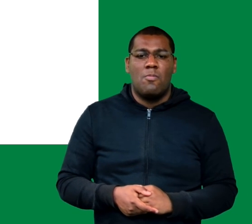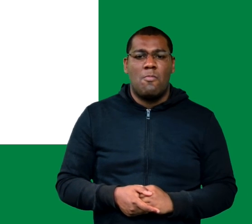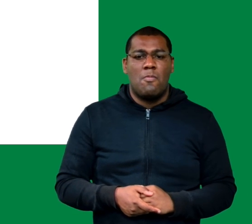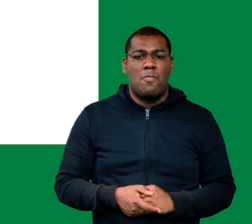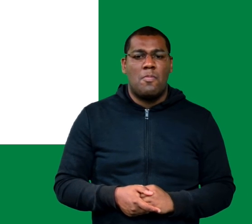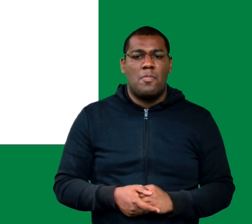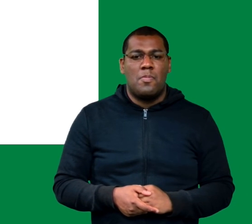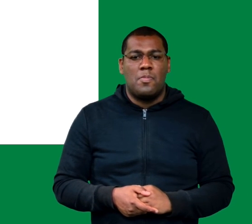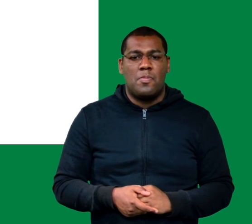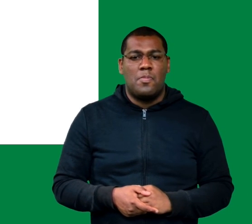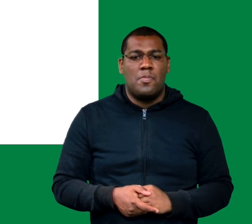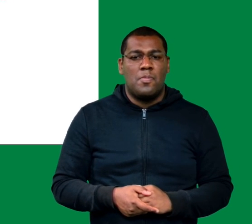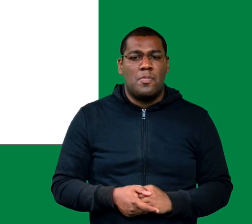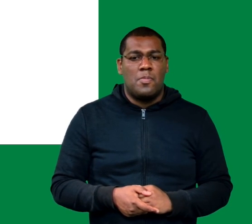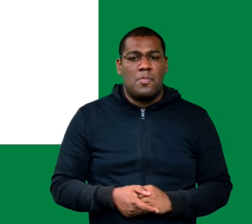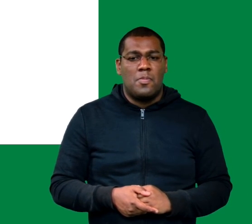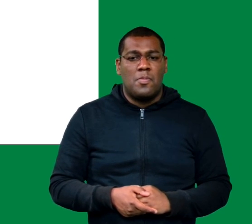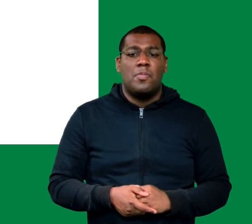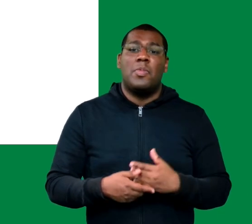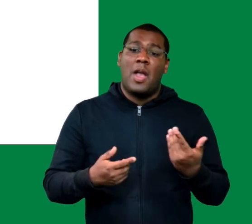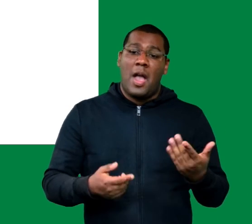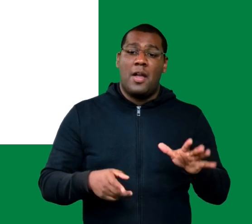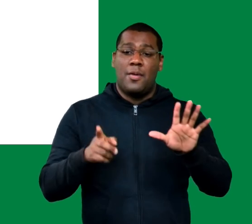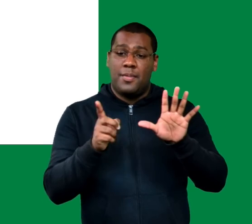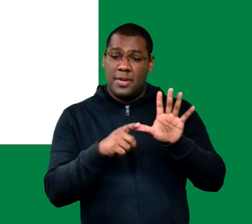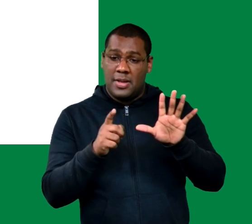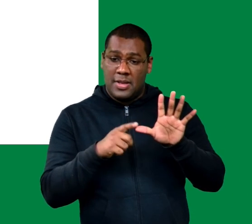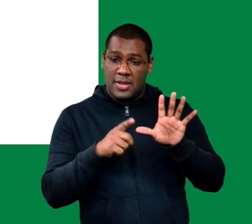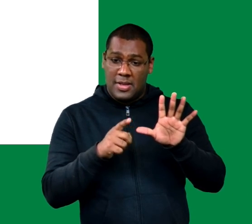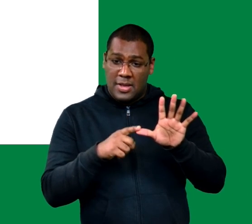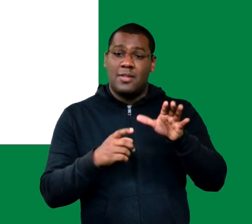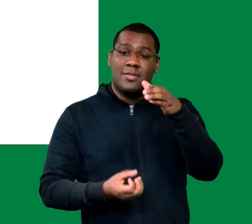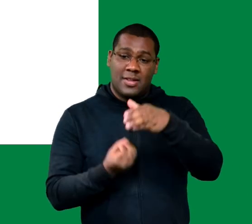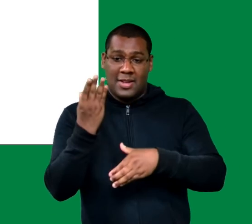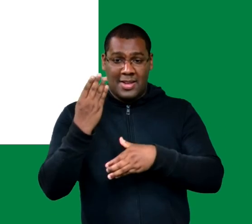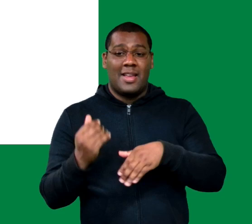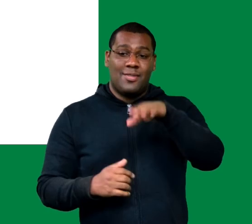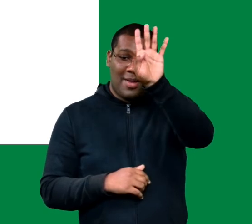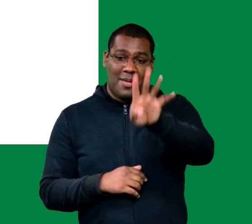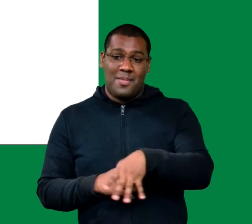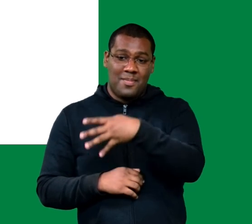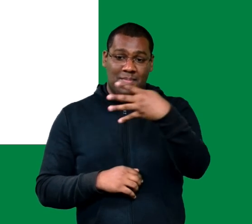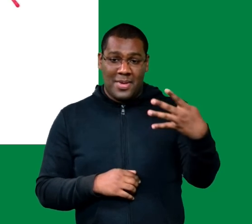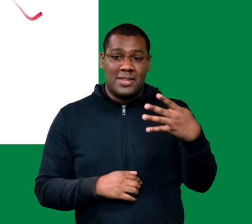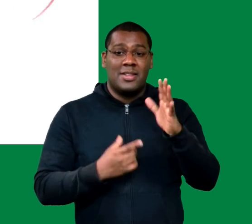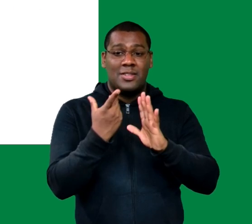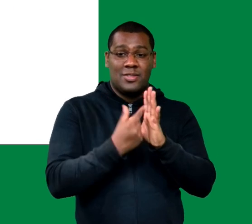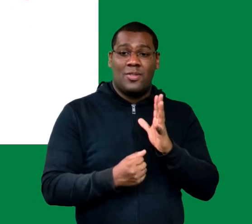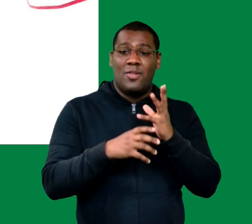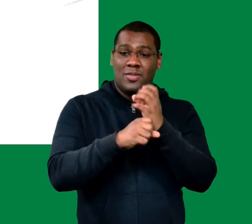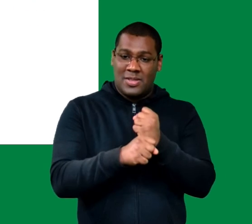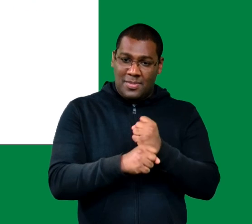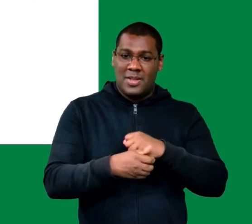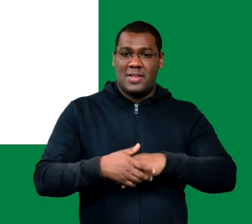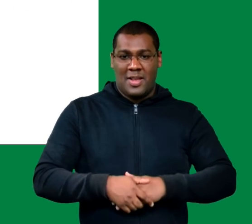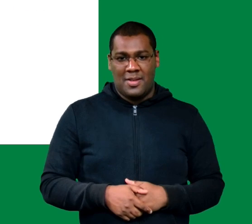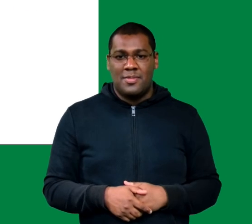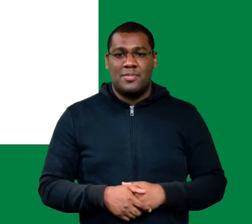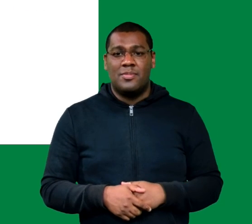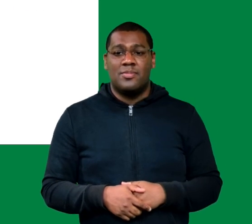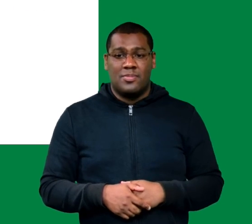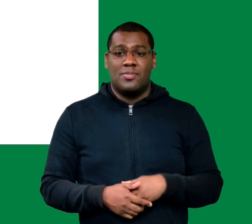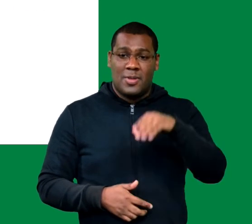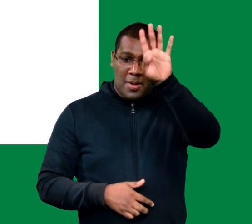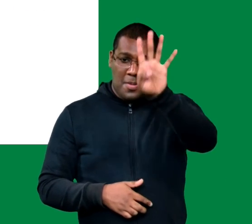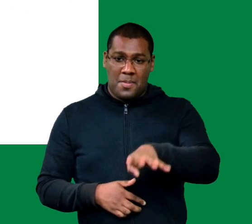A partir disso é gerada a matriz orçamentária, que é em formato de uma planilha que é compartilhada na rede. E essa matriz